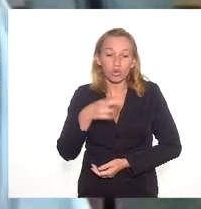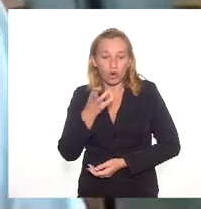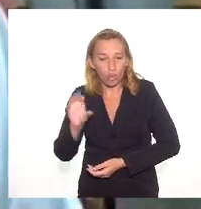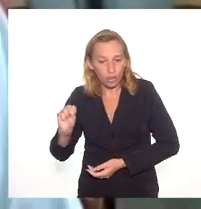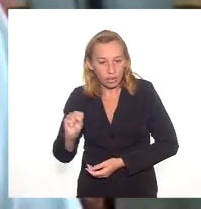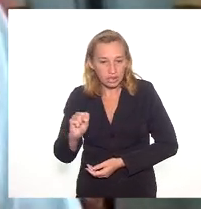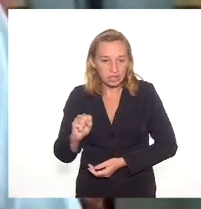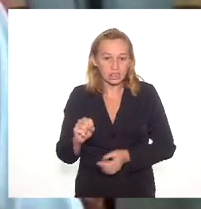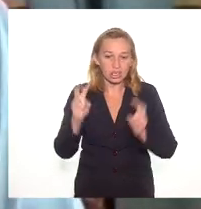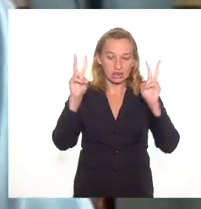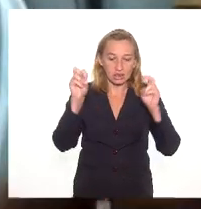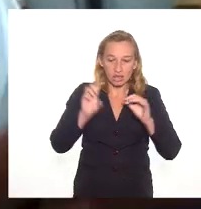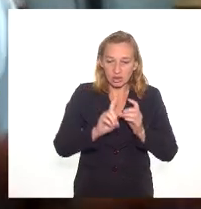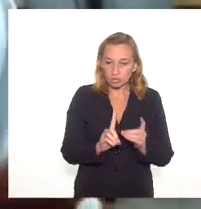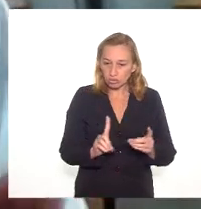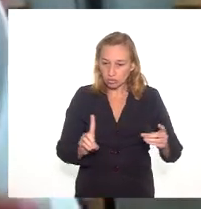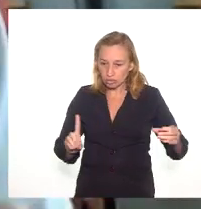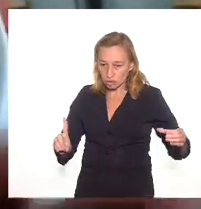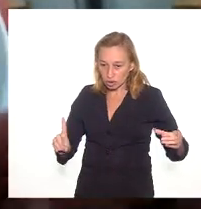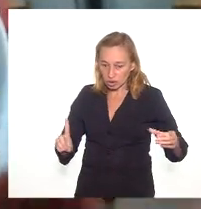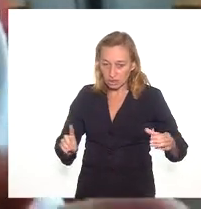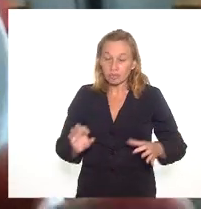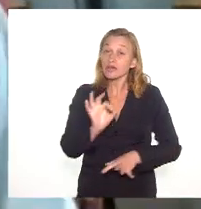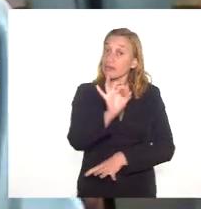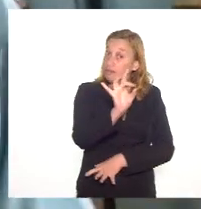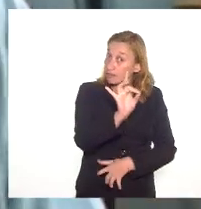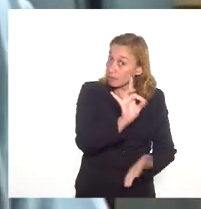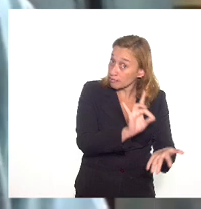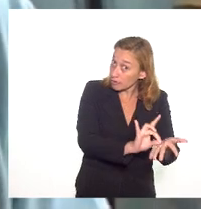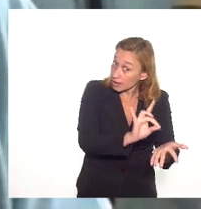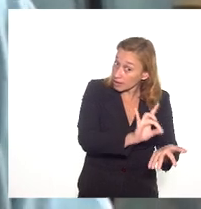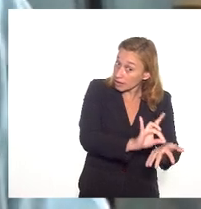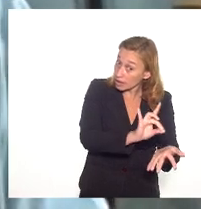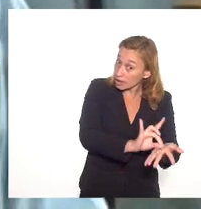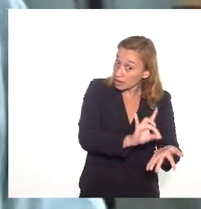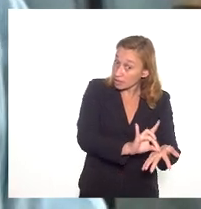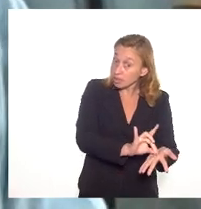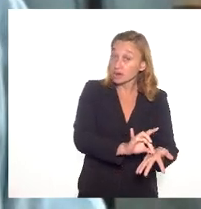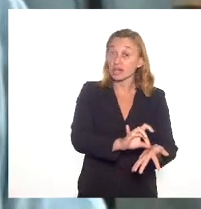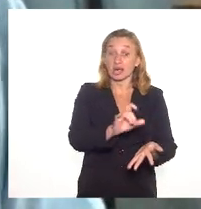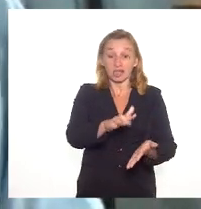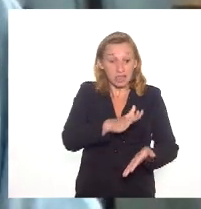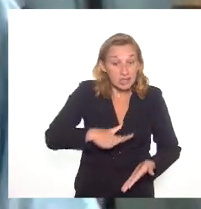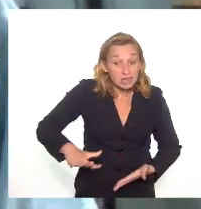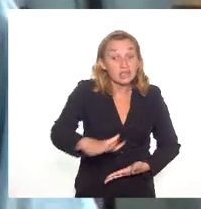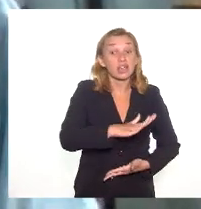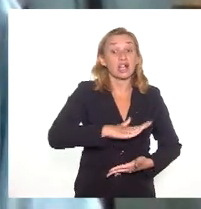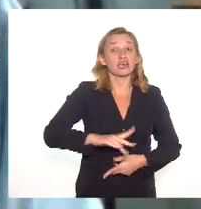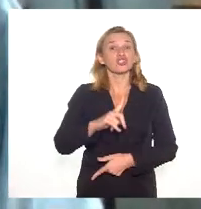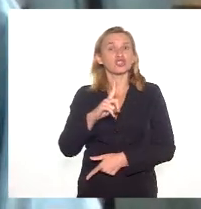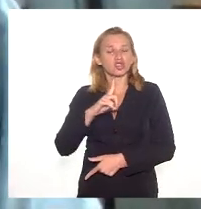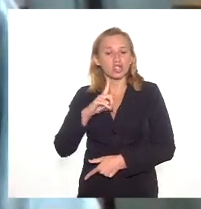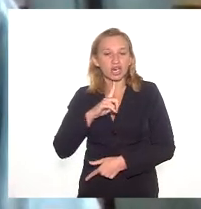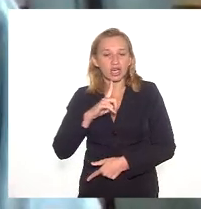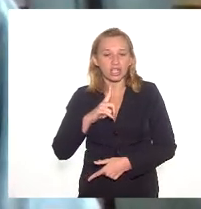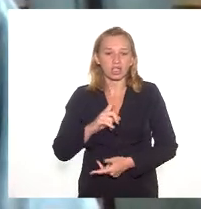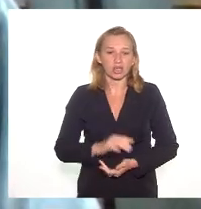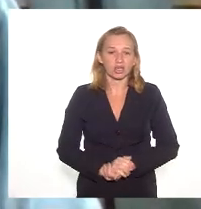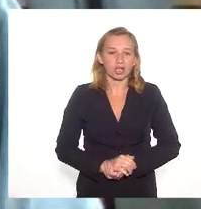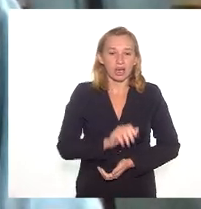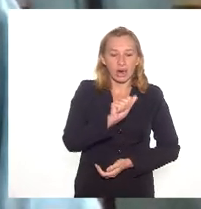sobre a questão do distanciamento, que realmente essas áreas elas têm uma